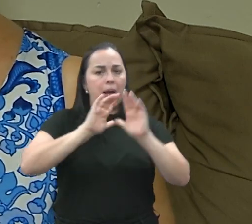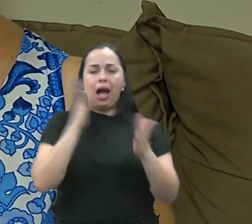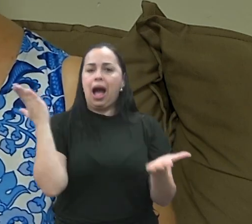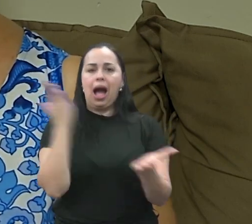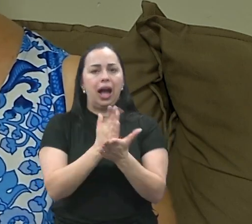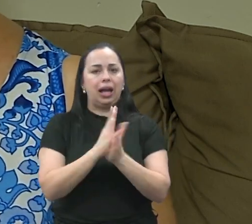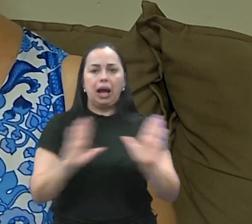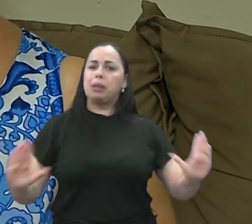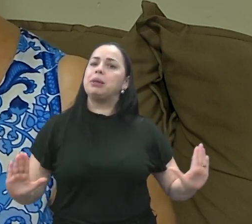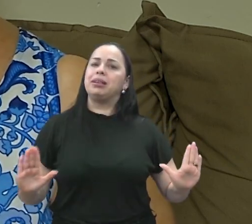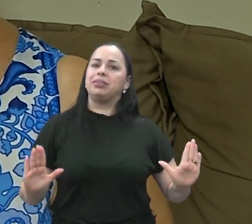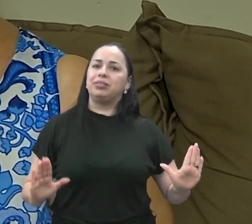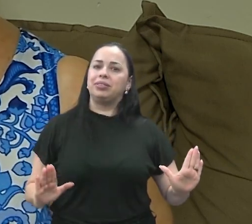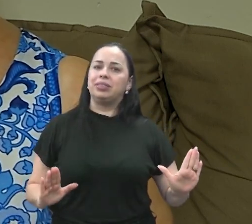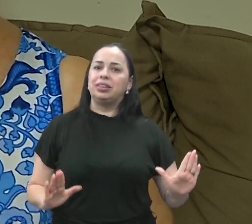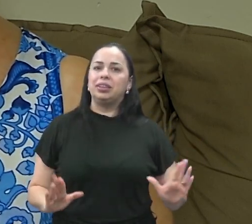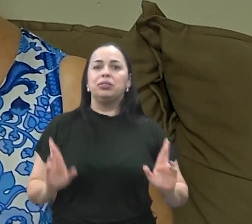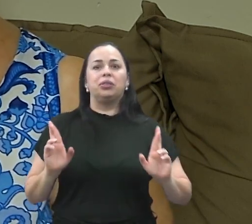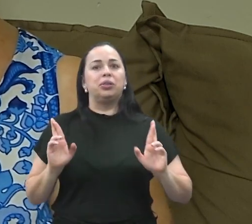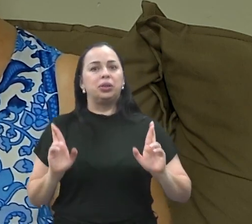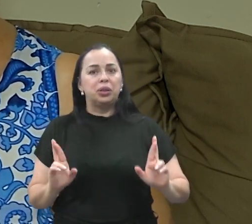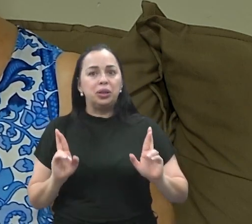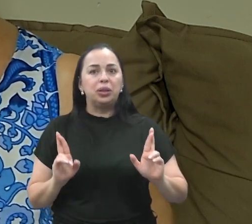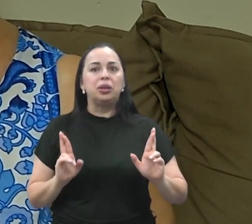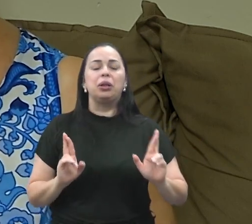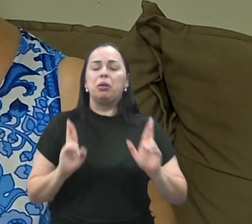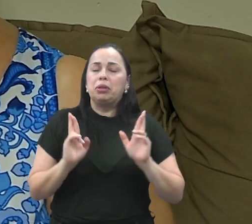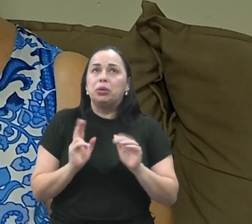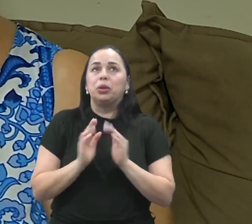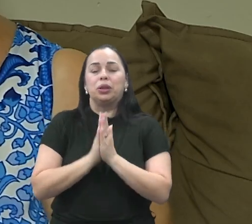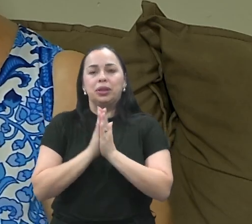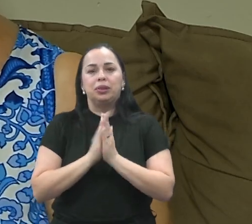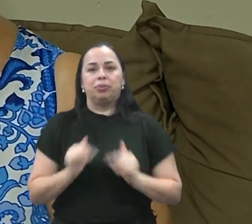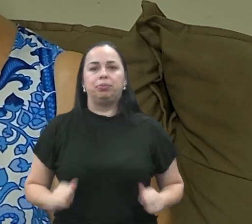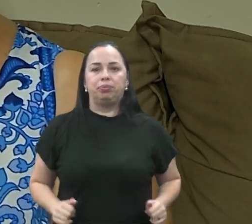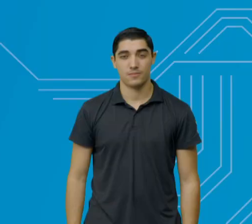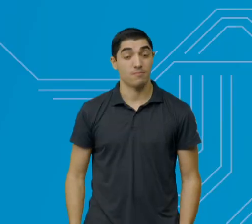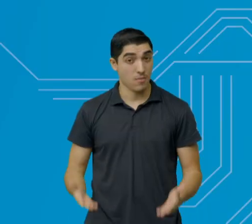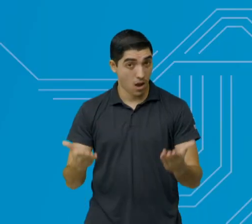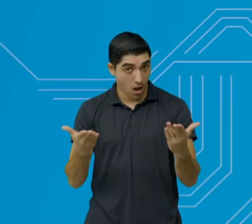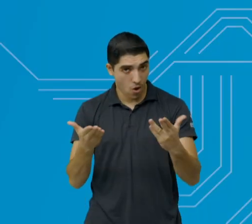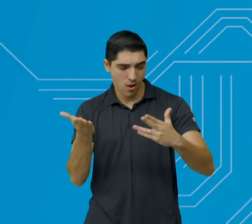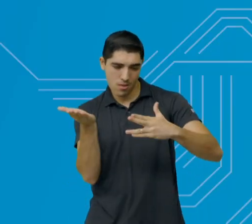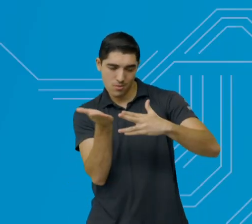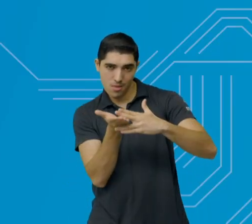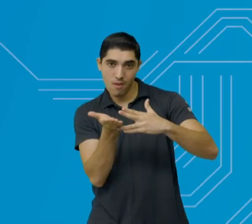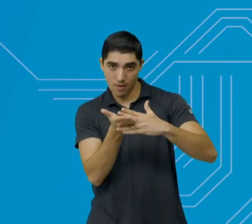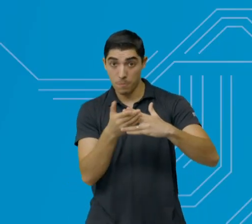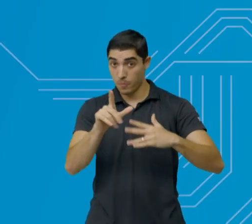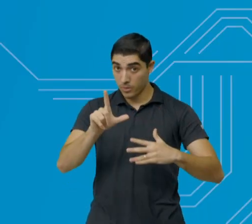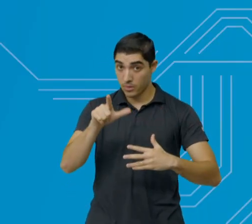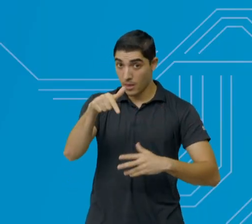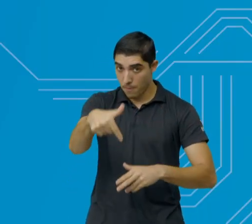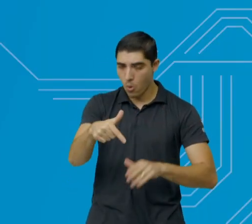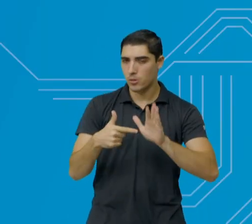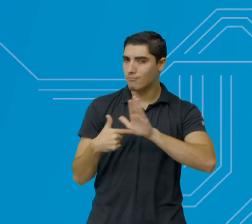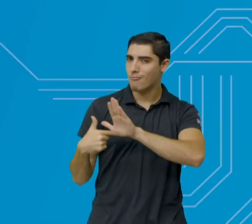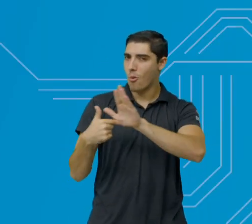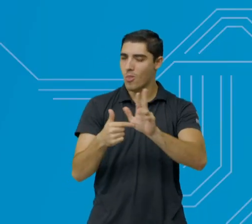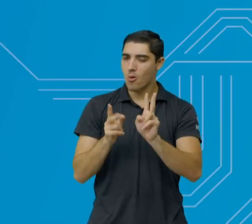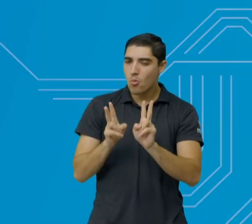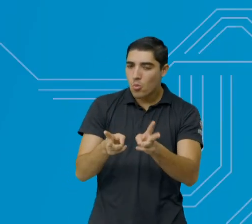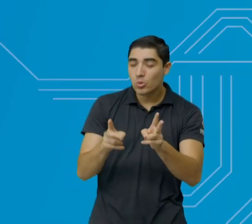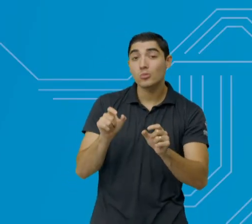ali. Vou ficar assim, torcendo muito para sair logo. Vamos para o nosso primeiro intervalo. E